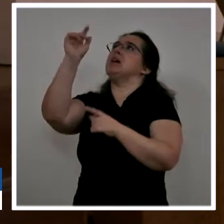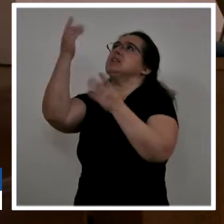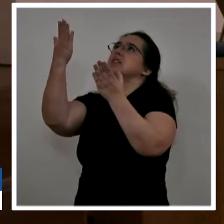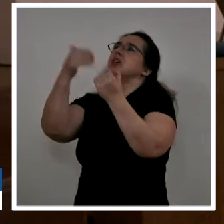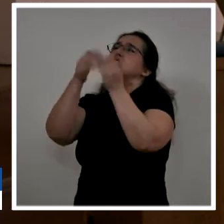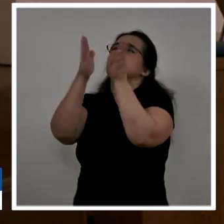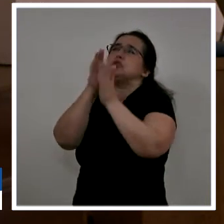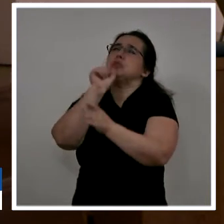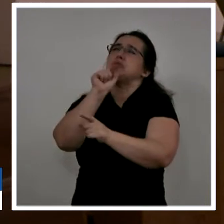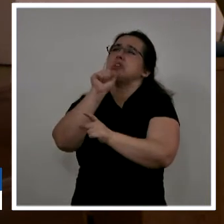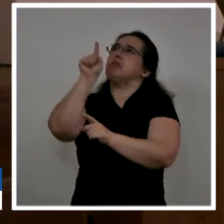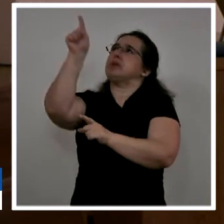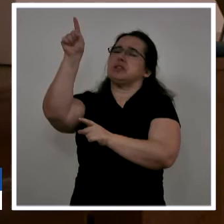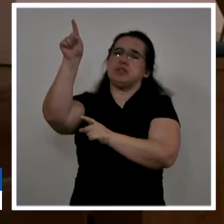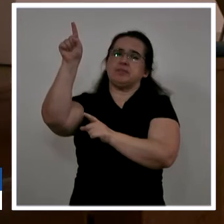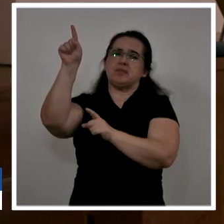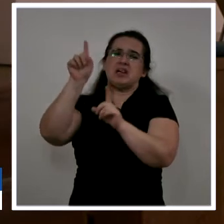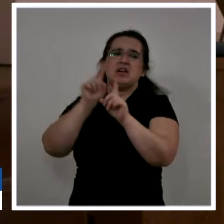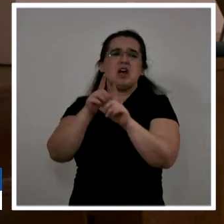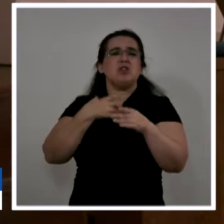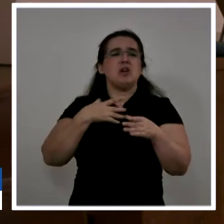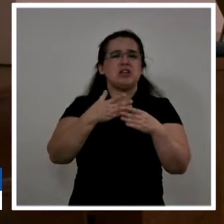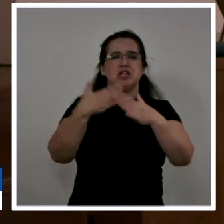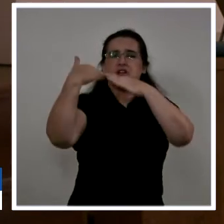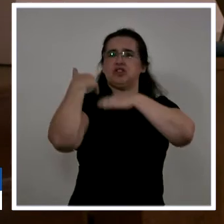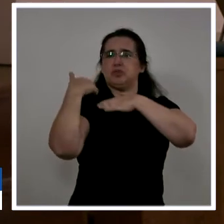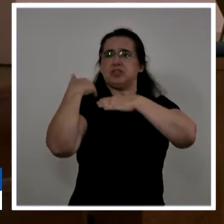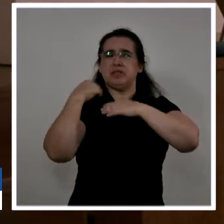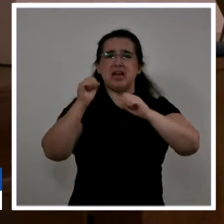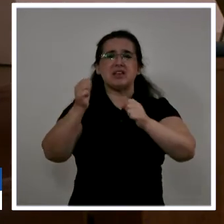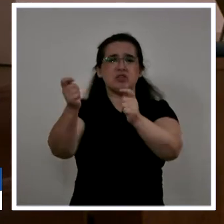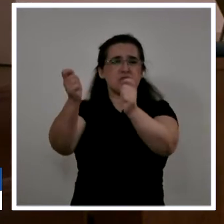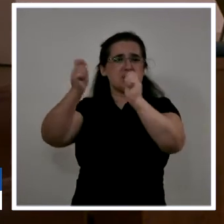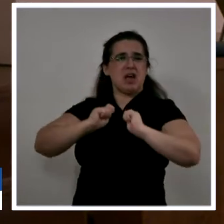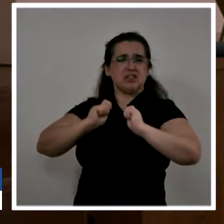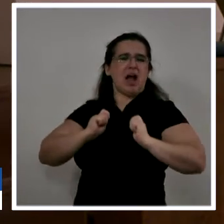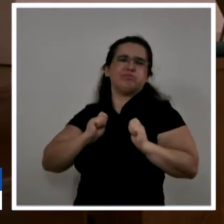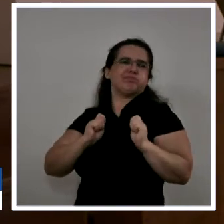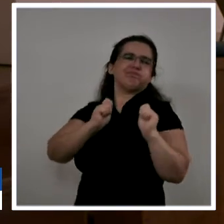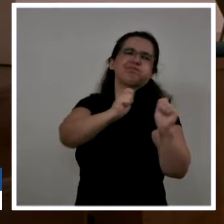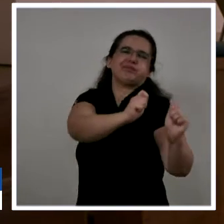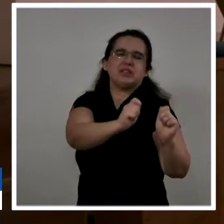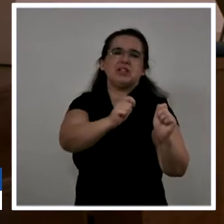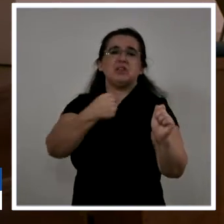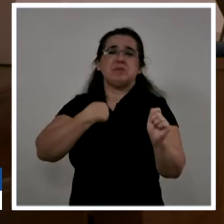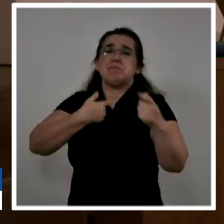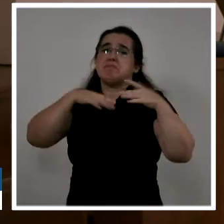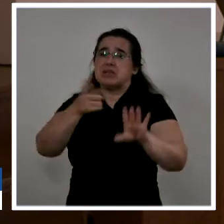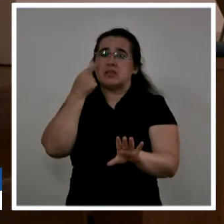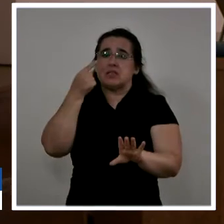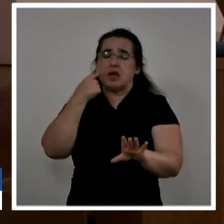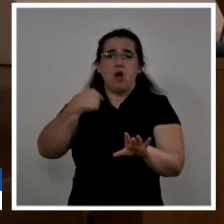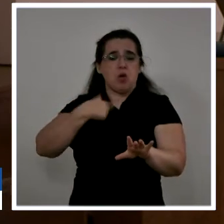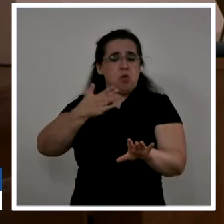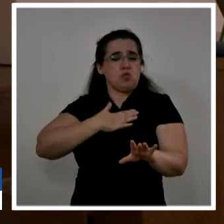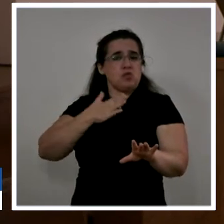coisas te são possíveis. Afasta de mim este cálice. Não seja, porém, o que eu quero, e sim o que tu queres."